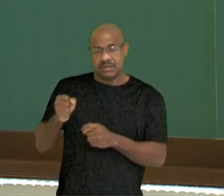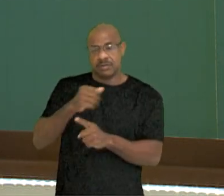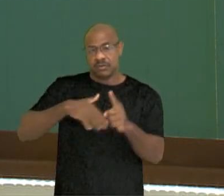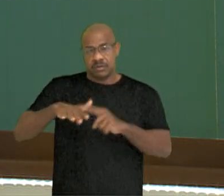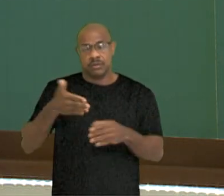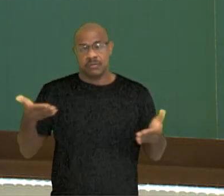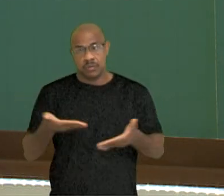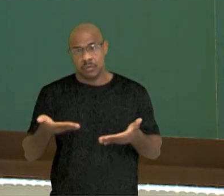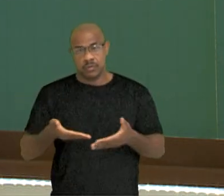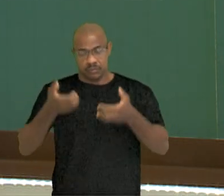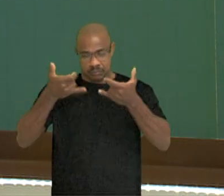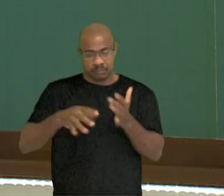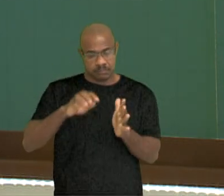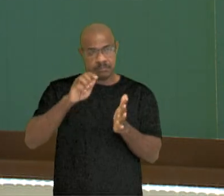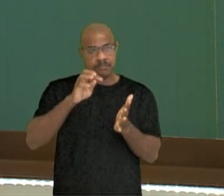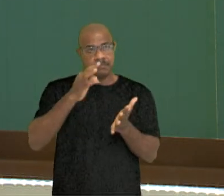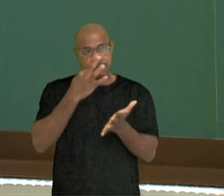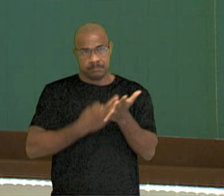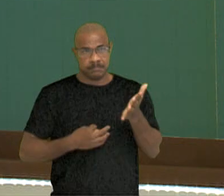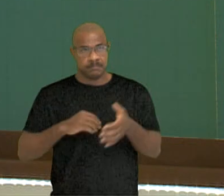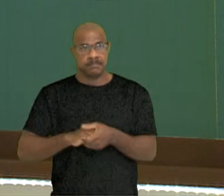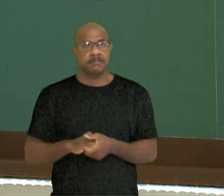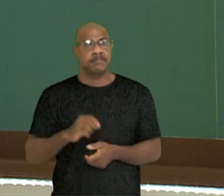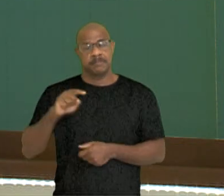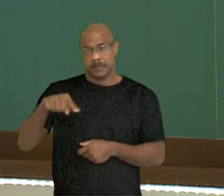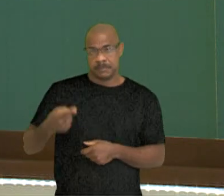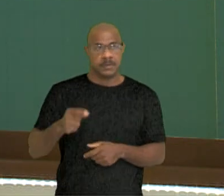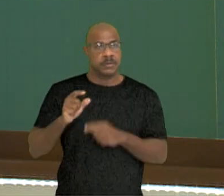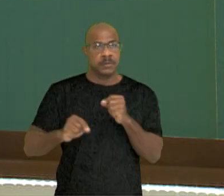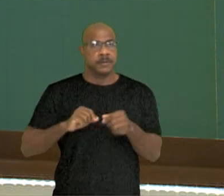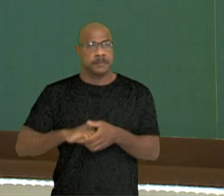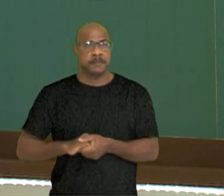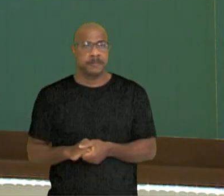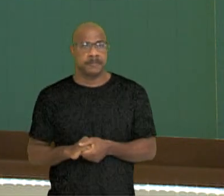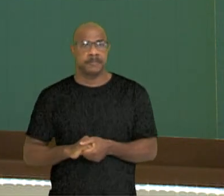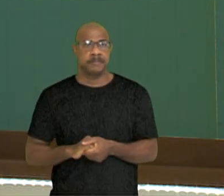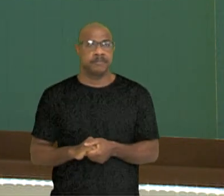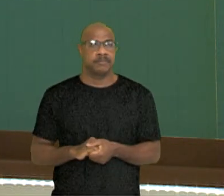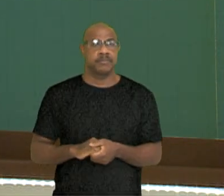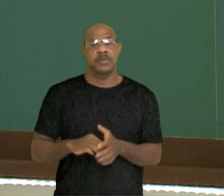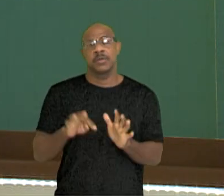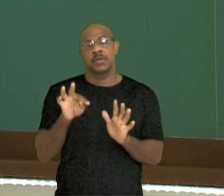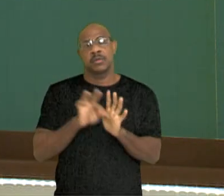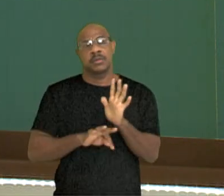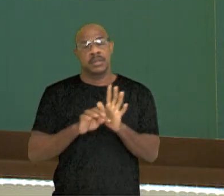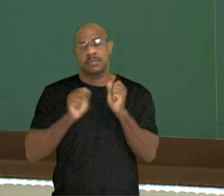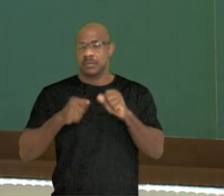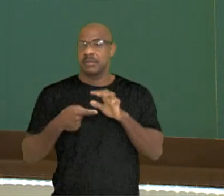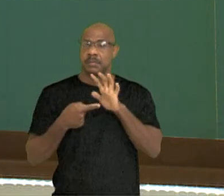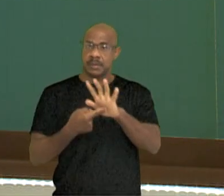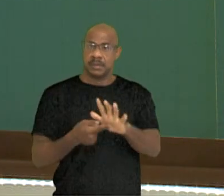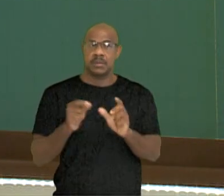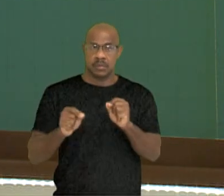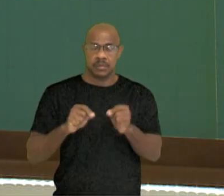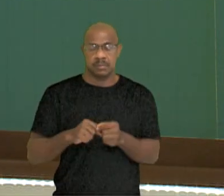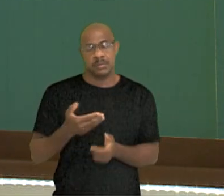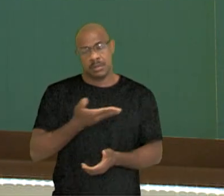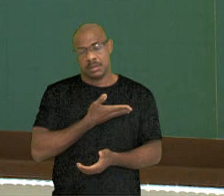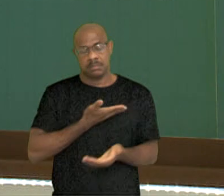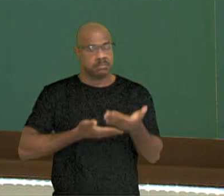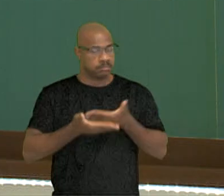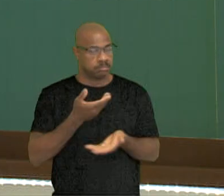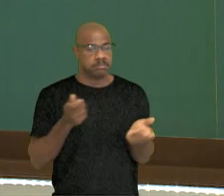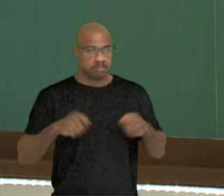hoje, na atualidade. Após a escrita do texto, o texto poderá ser apresentado a seus